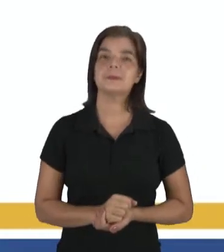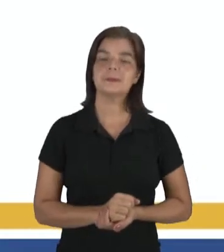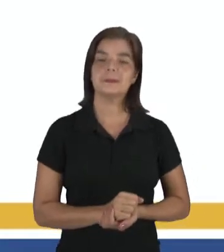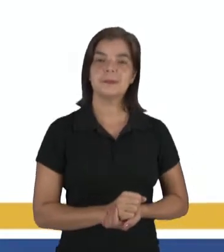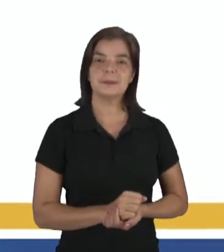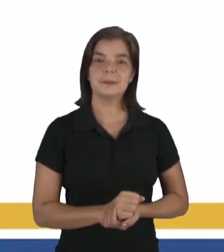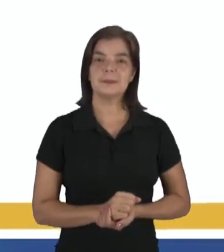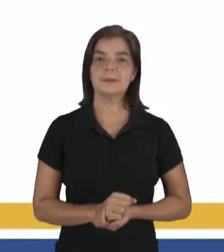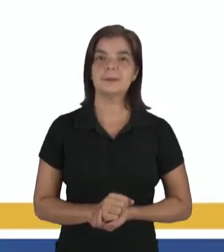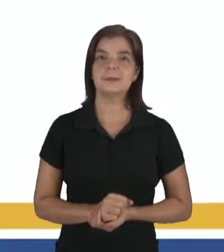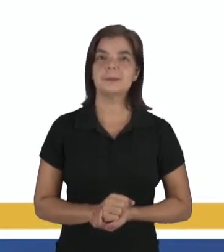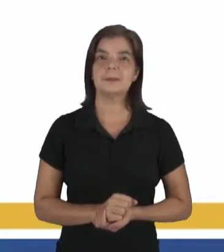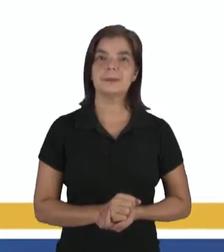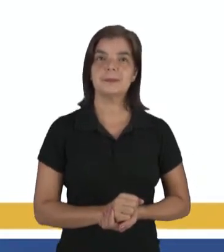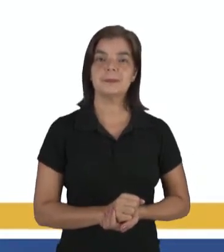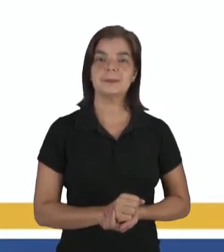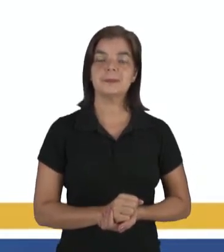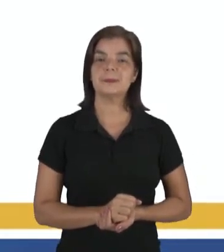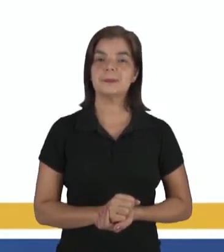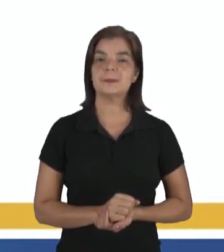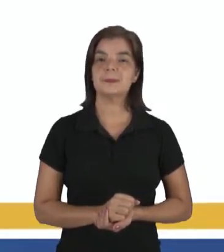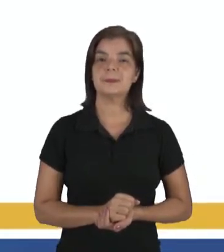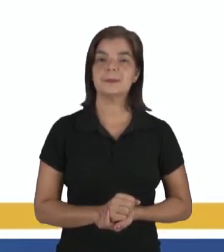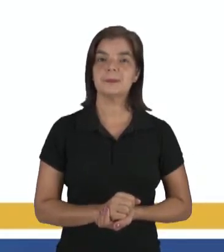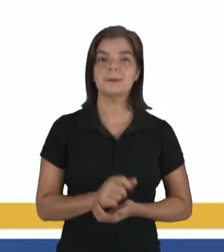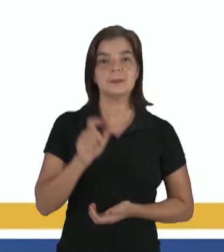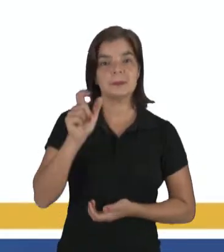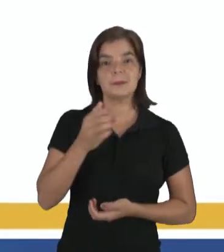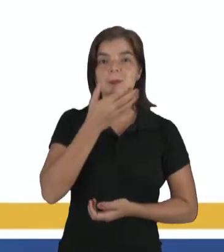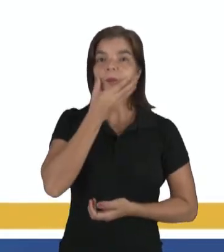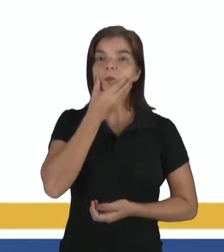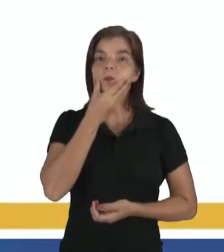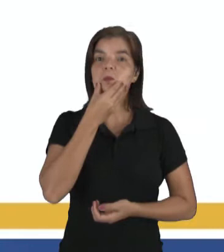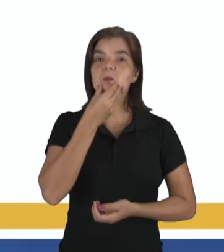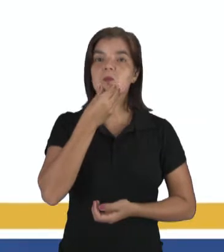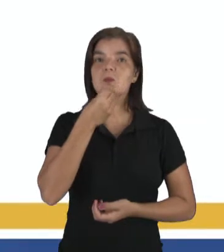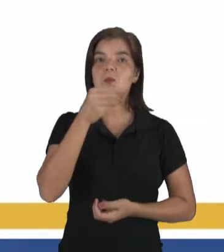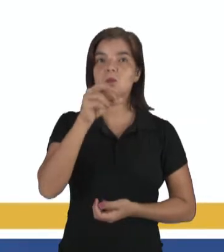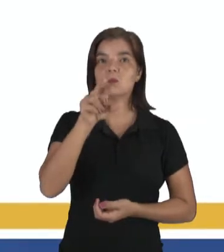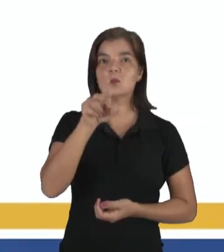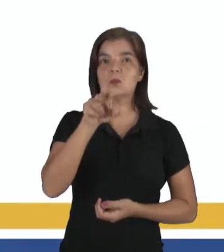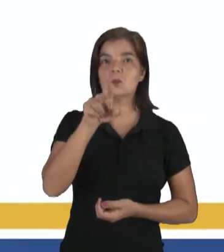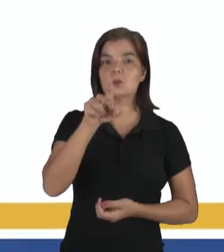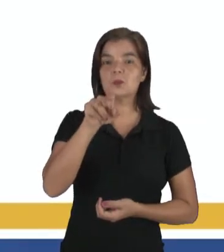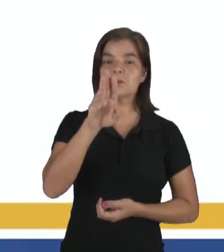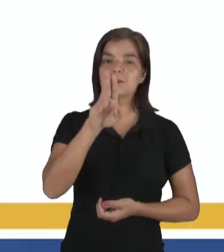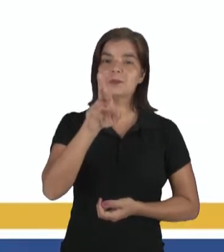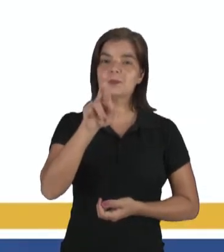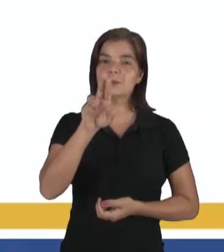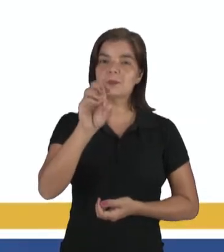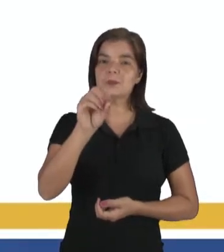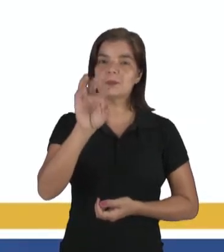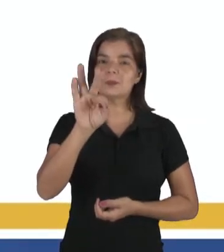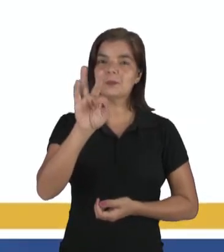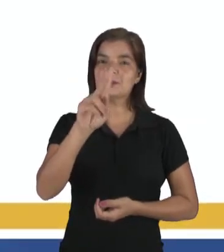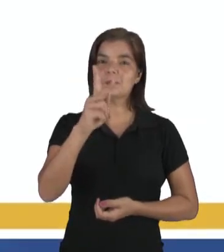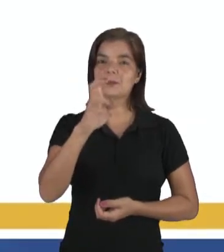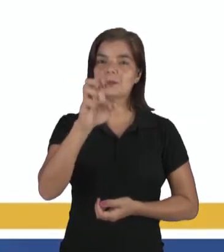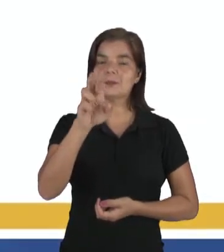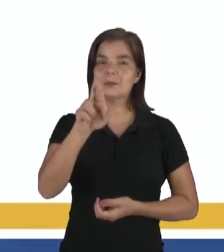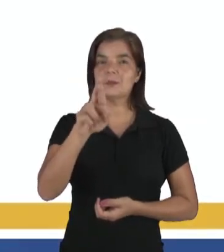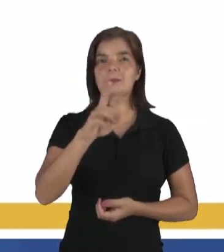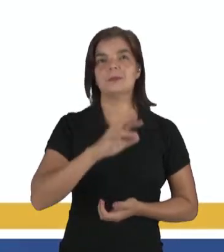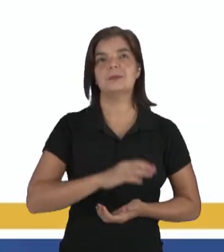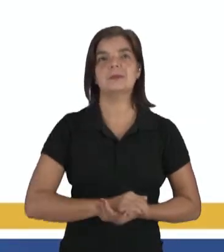a father E aí mais ao lado aí tem um brother que é irmão um caso o irmão da